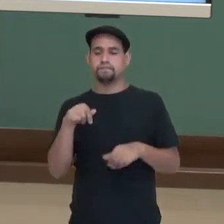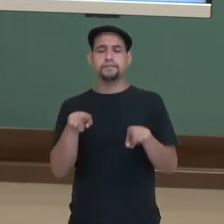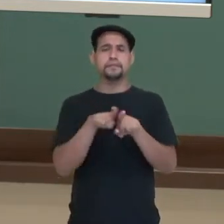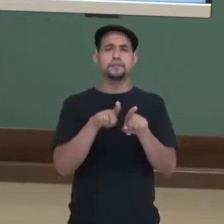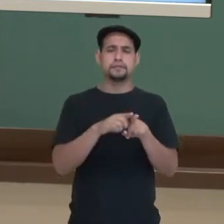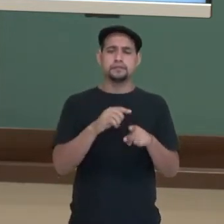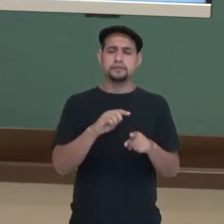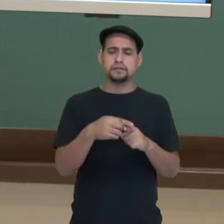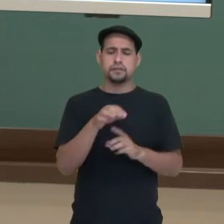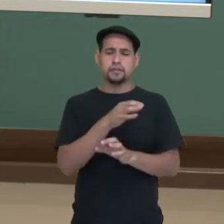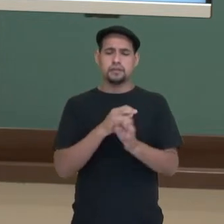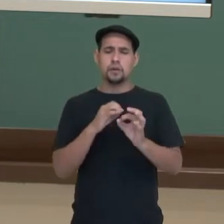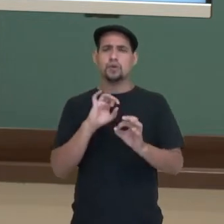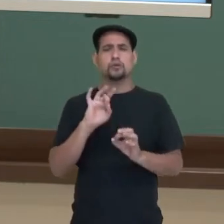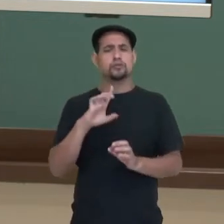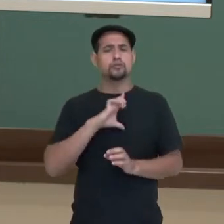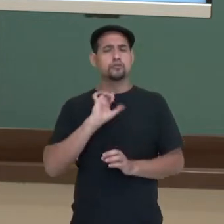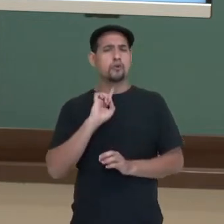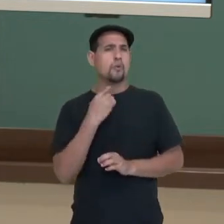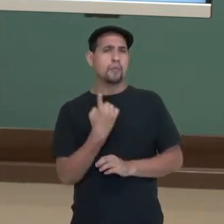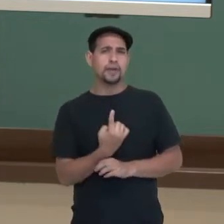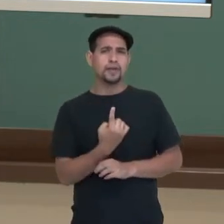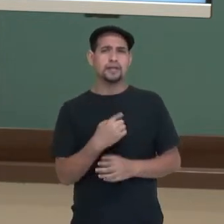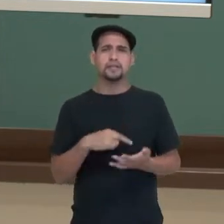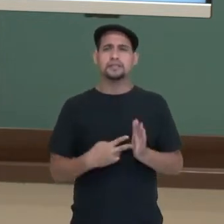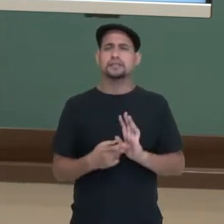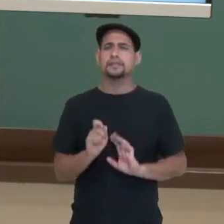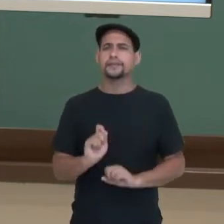Quando ele tem uma única camada, ele é o